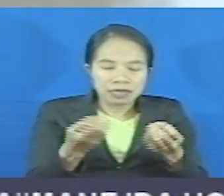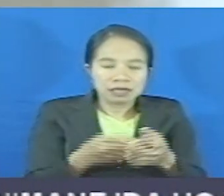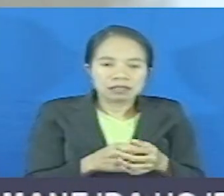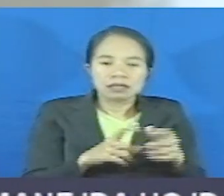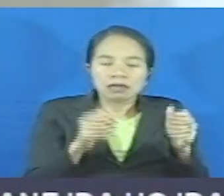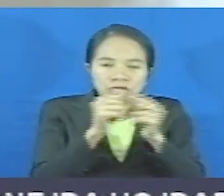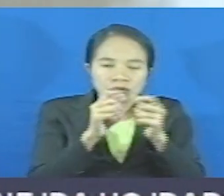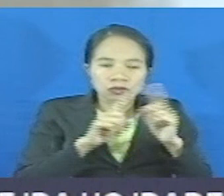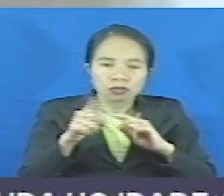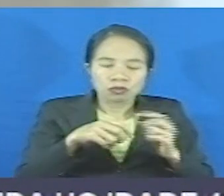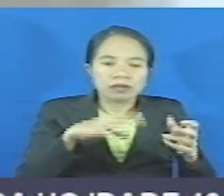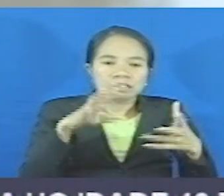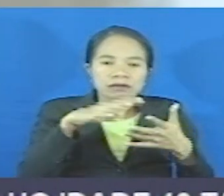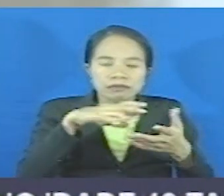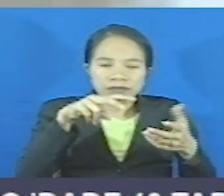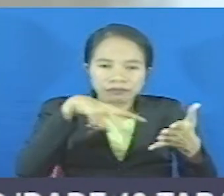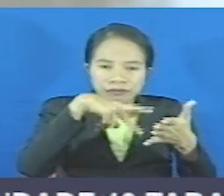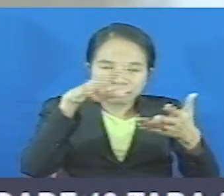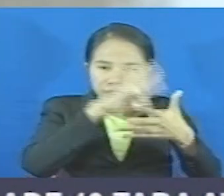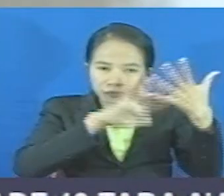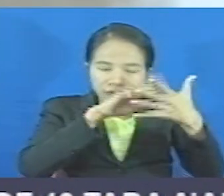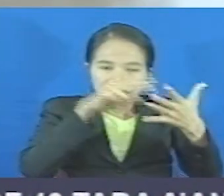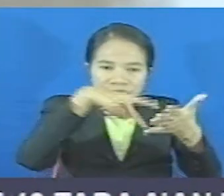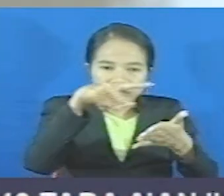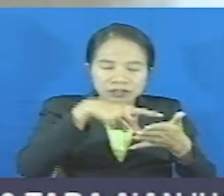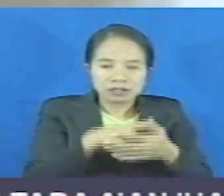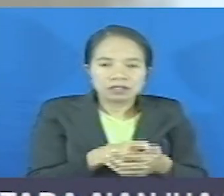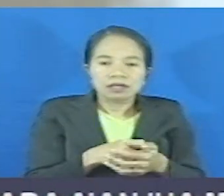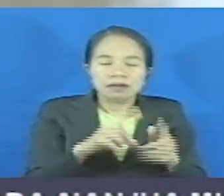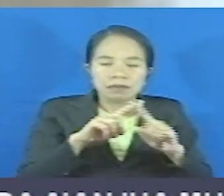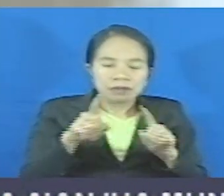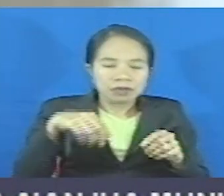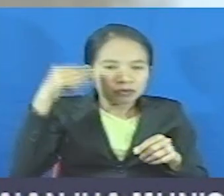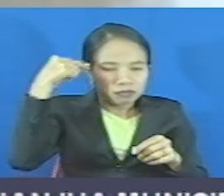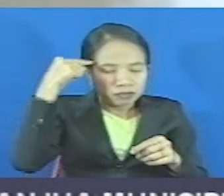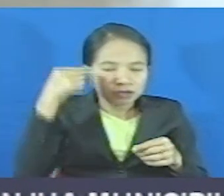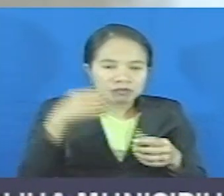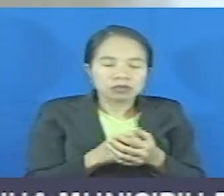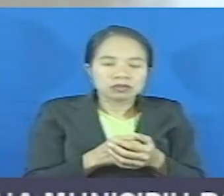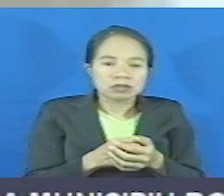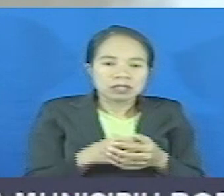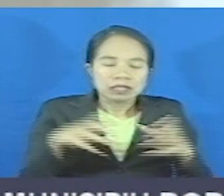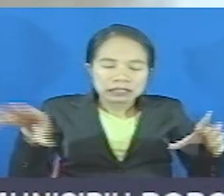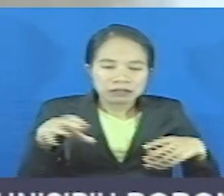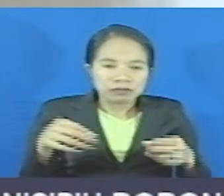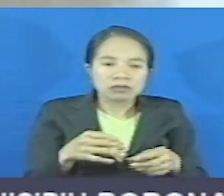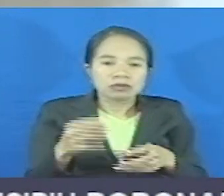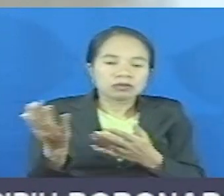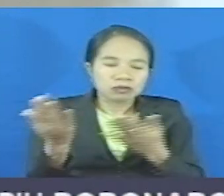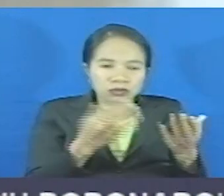colia festa, mas o governo sala o esforço para dar a vacina e também que